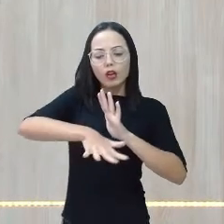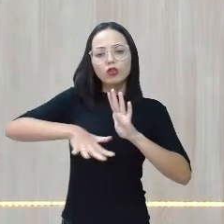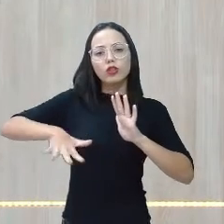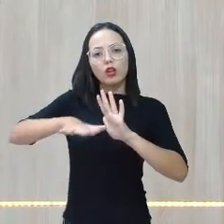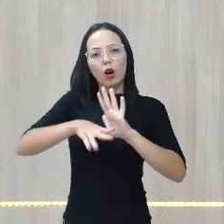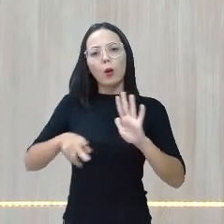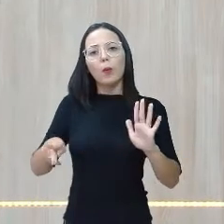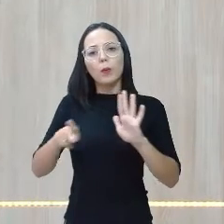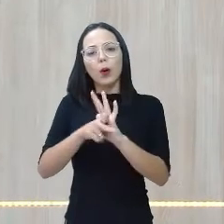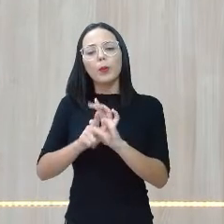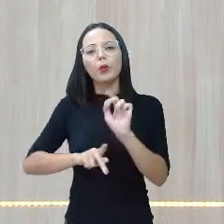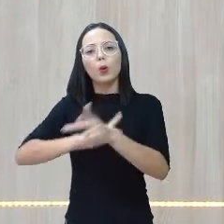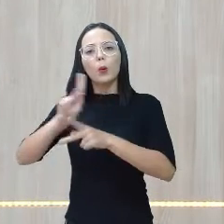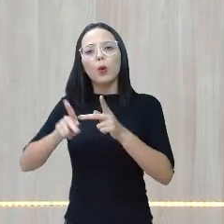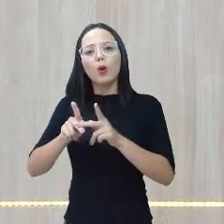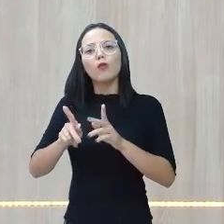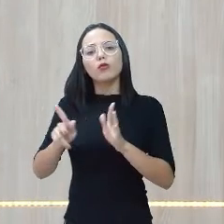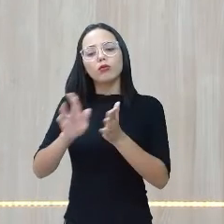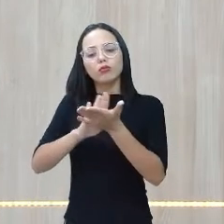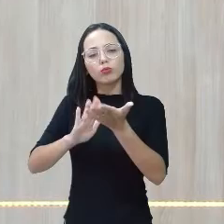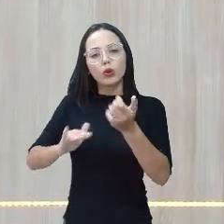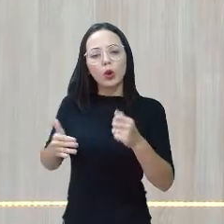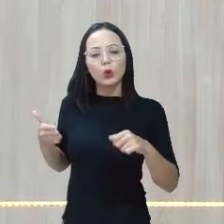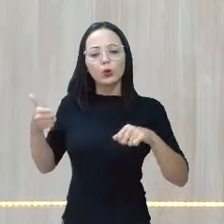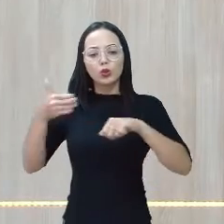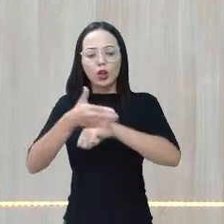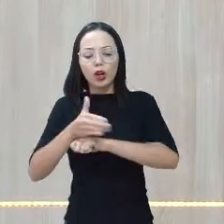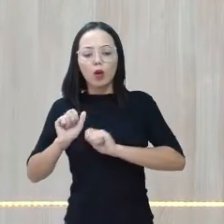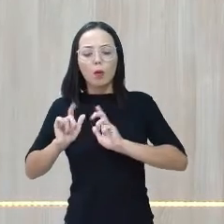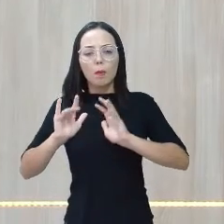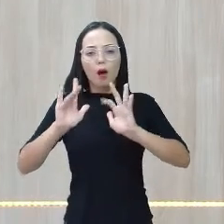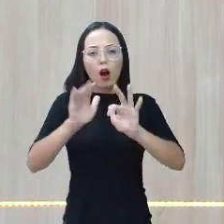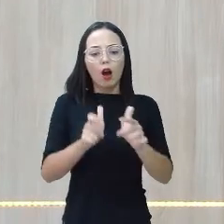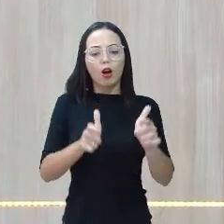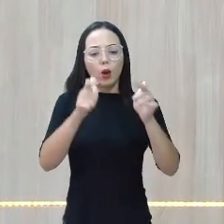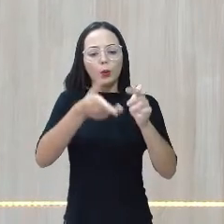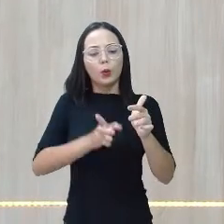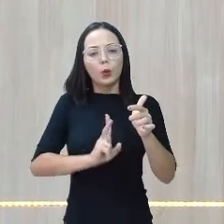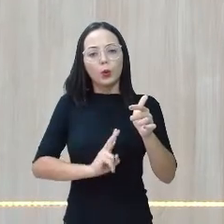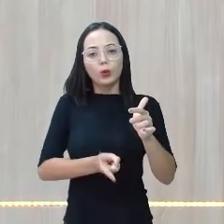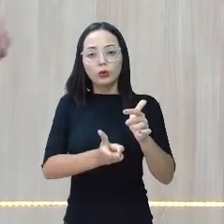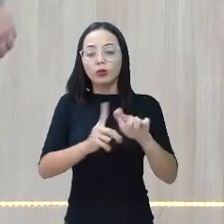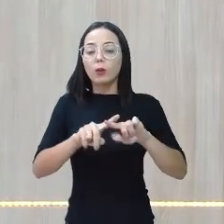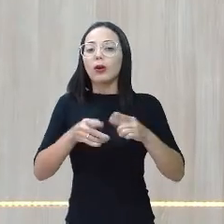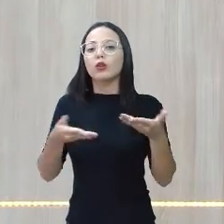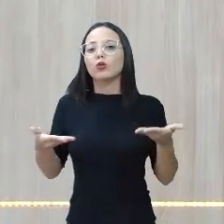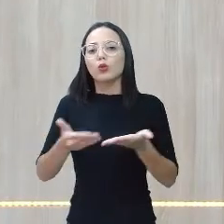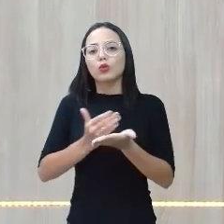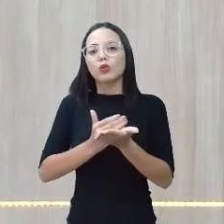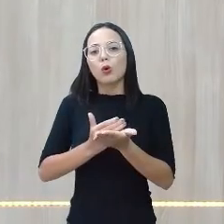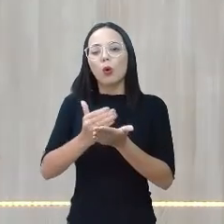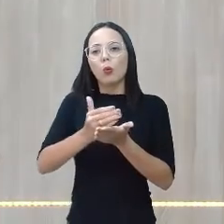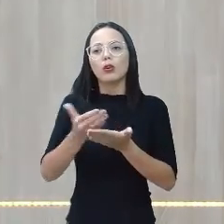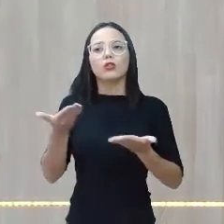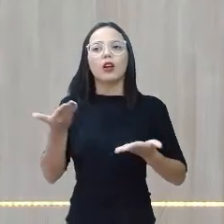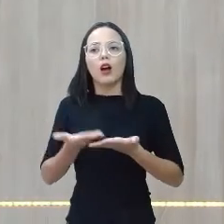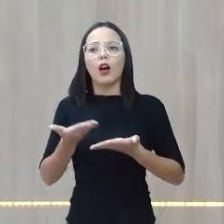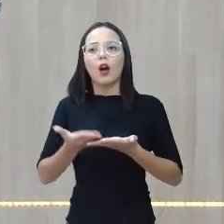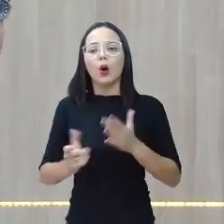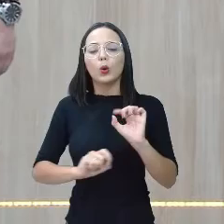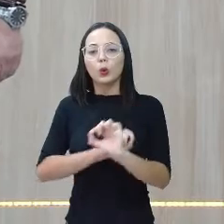às quais os espanhóis eles chegaram, né, e se estabeleceram. E hoje nós vamos começar a nossa